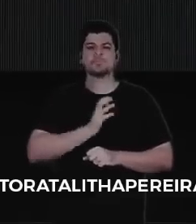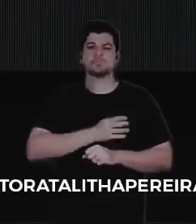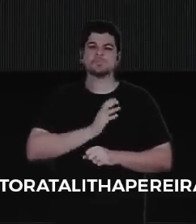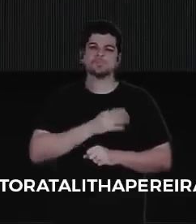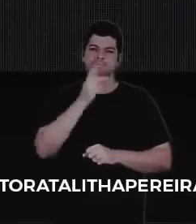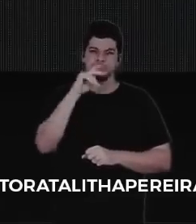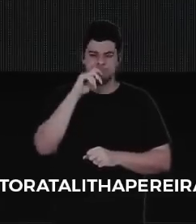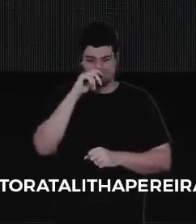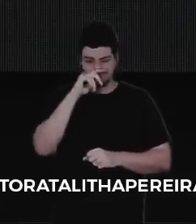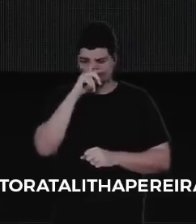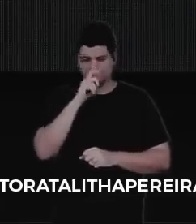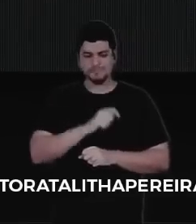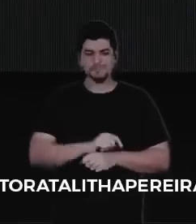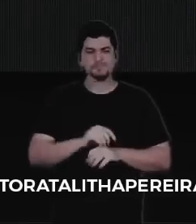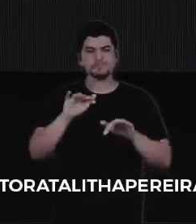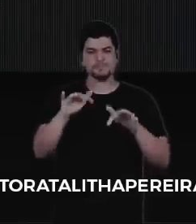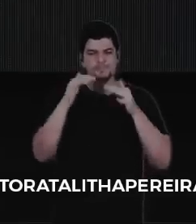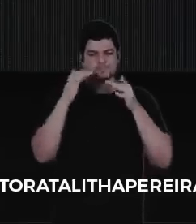Escuta o que eu vou falar.